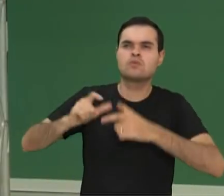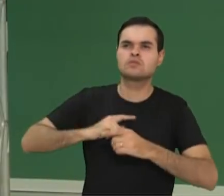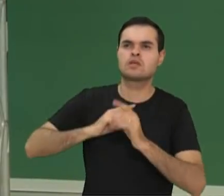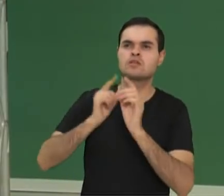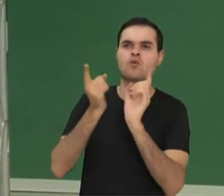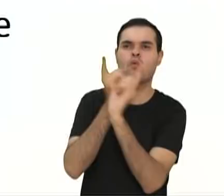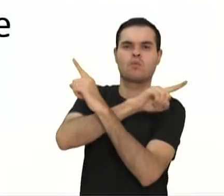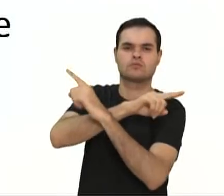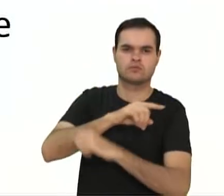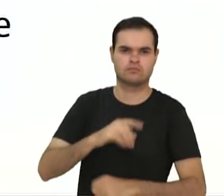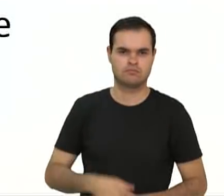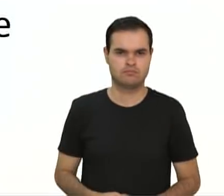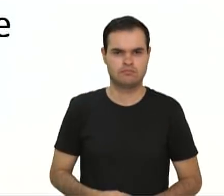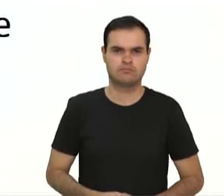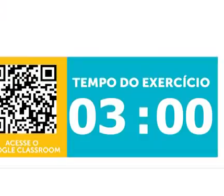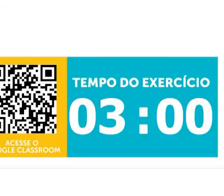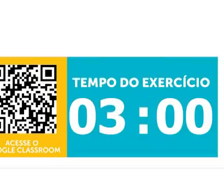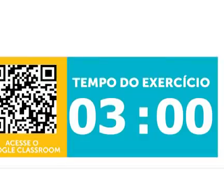nesse trecho.